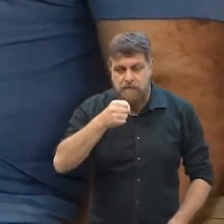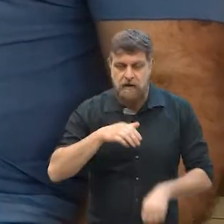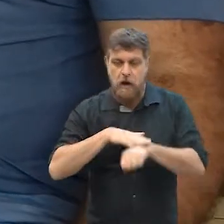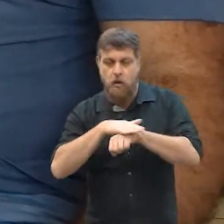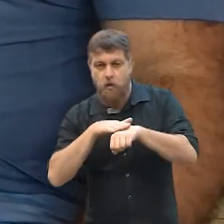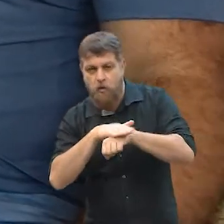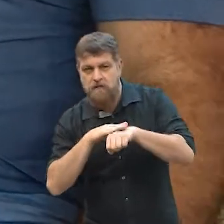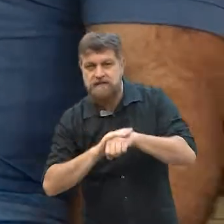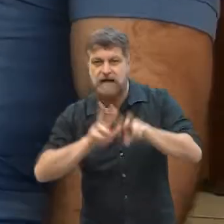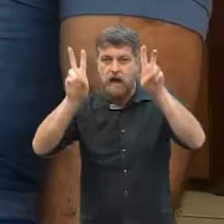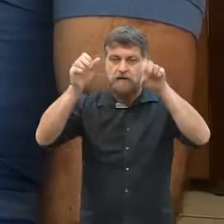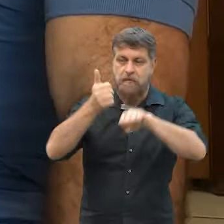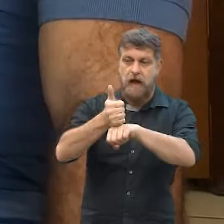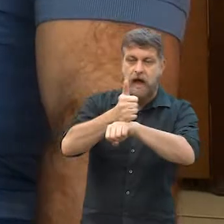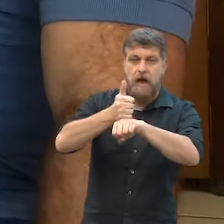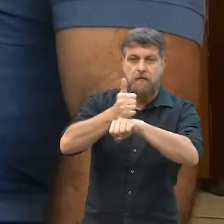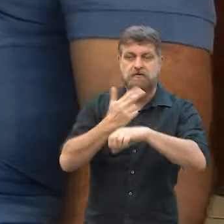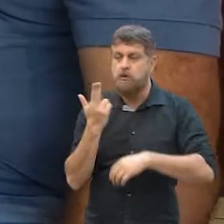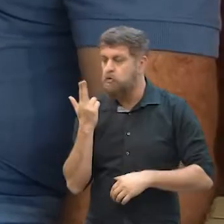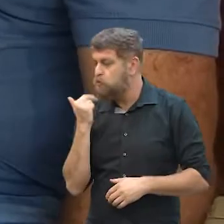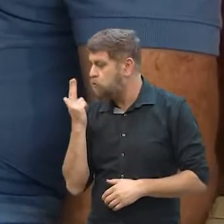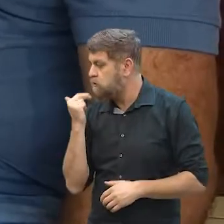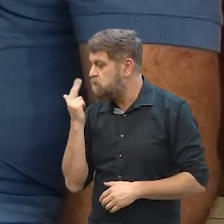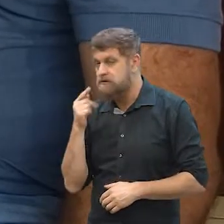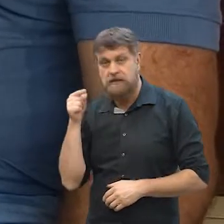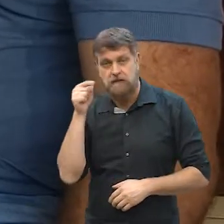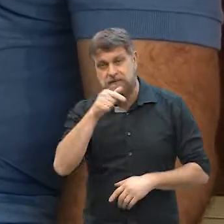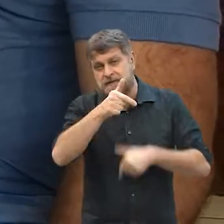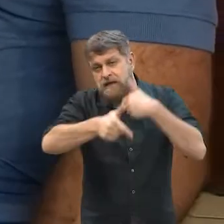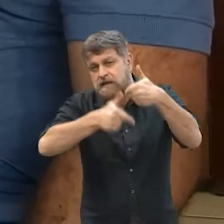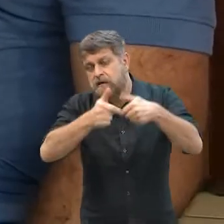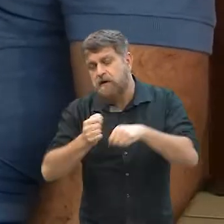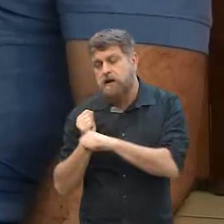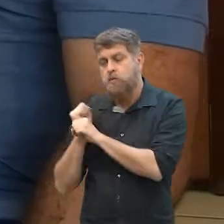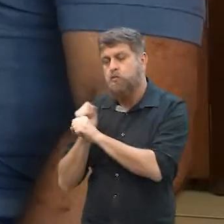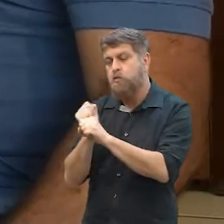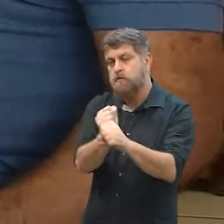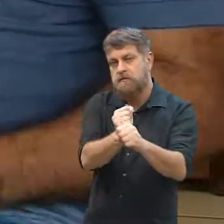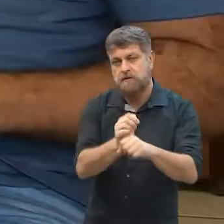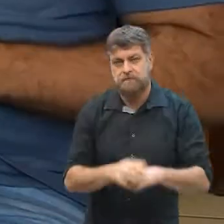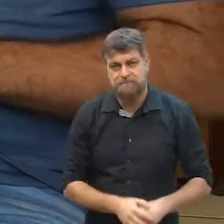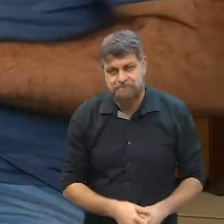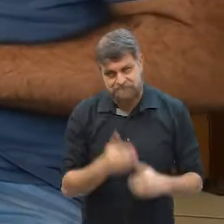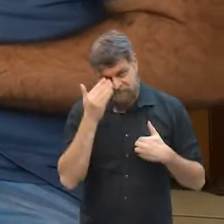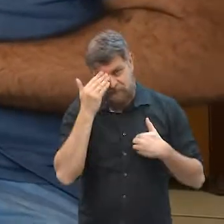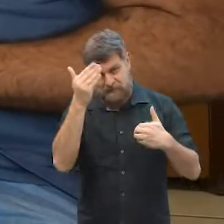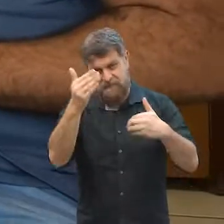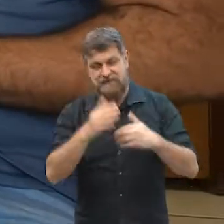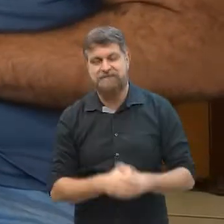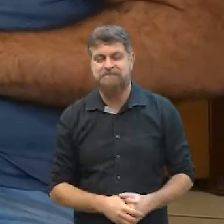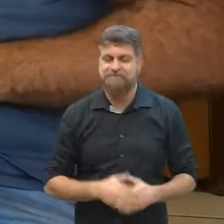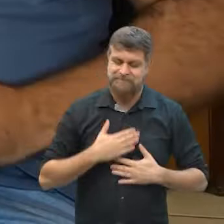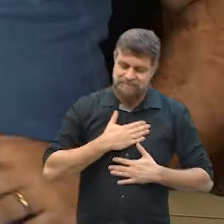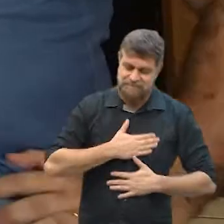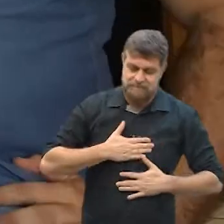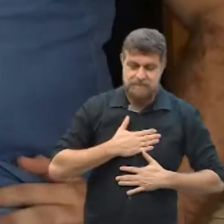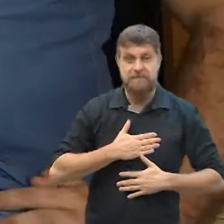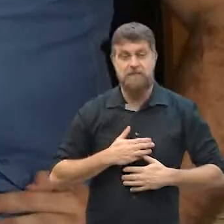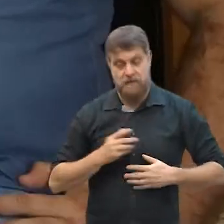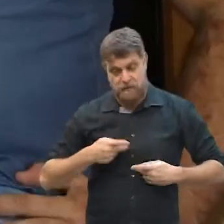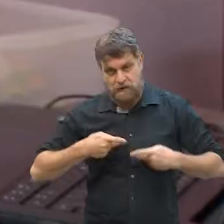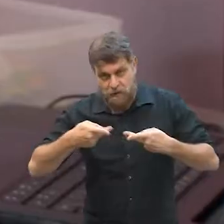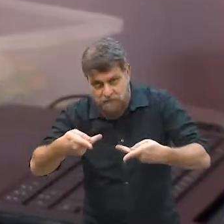de nutricionista. Há quanto tempo você trabalha como nutricionista, Célia? Obrigado por atender a nossa reportagem. Obrigada a vocês pelo